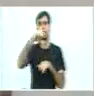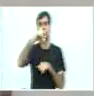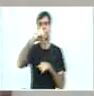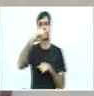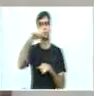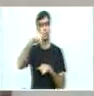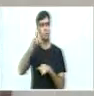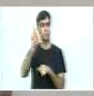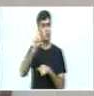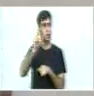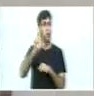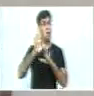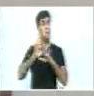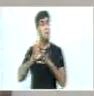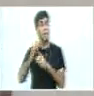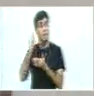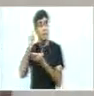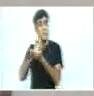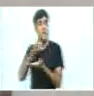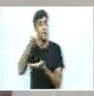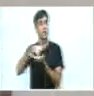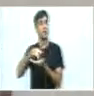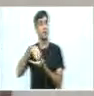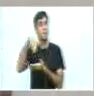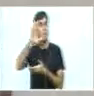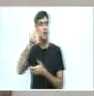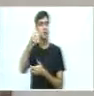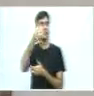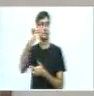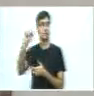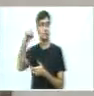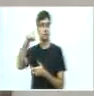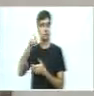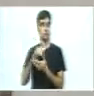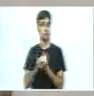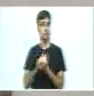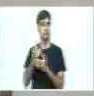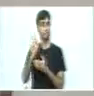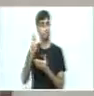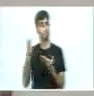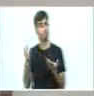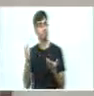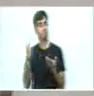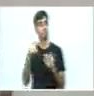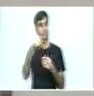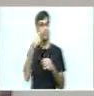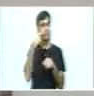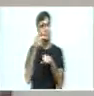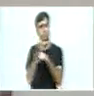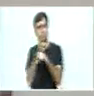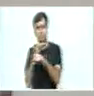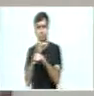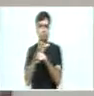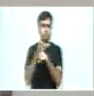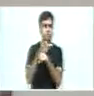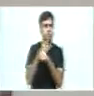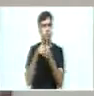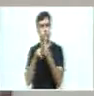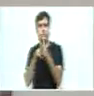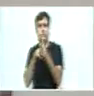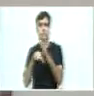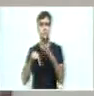mil reais e custou para mais de 100 mil. E pelo levantamento que os senhores fizeram,